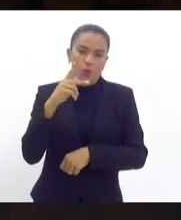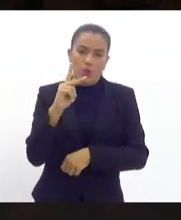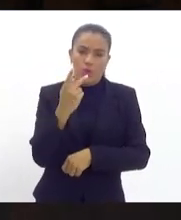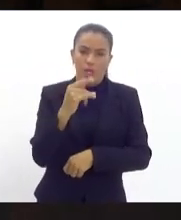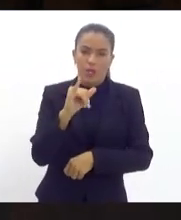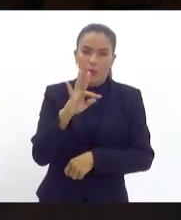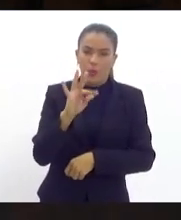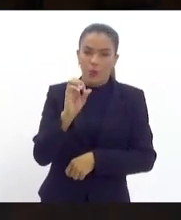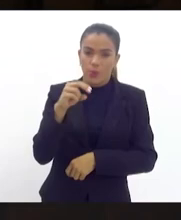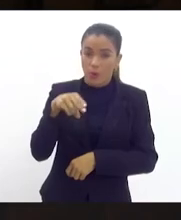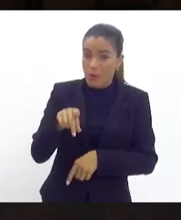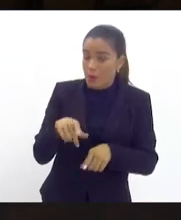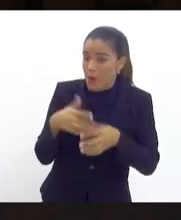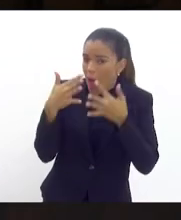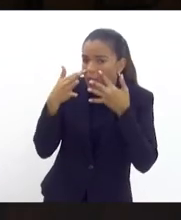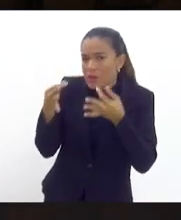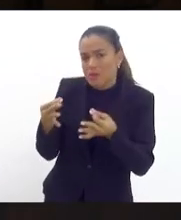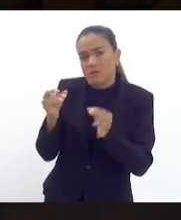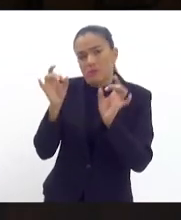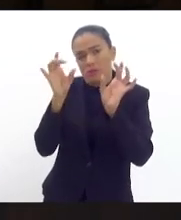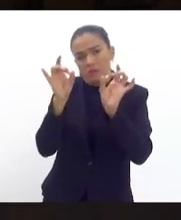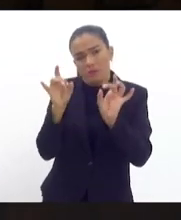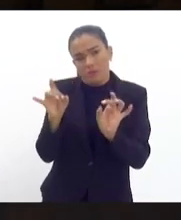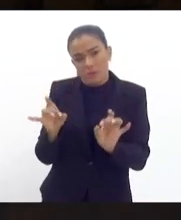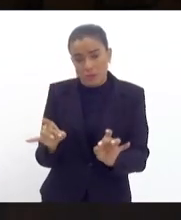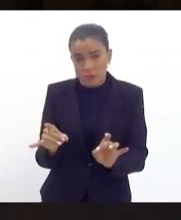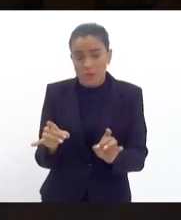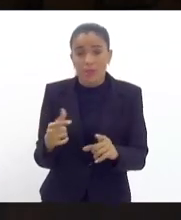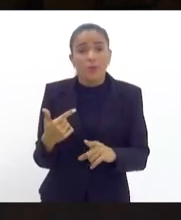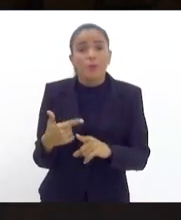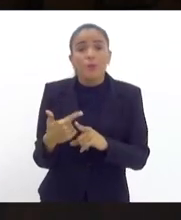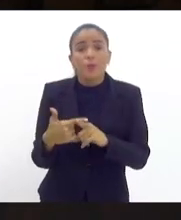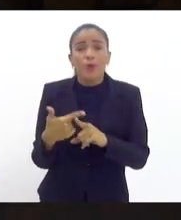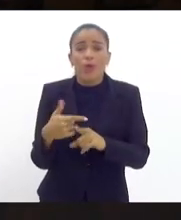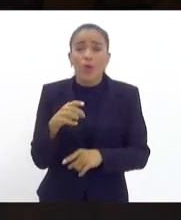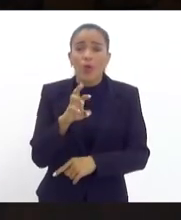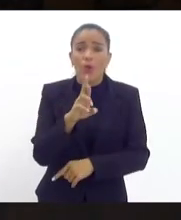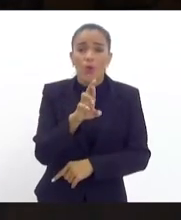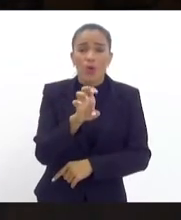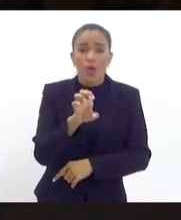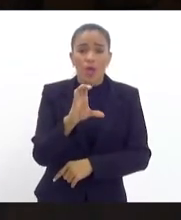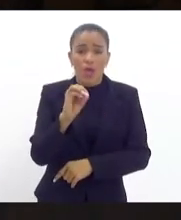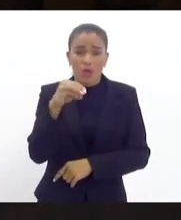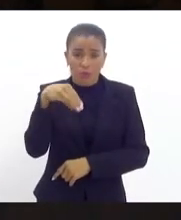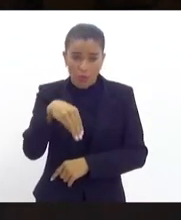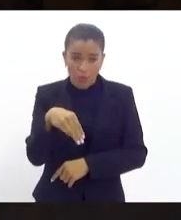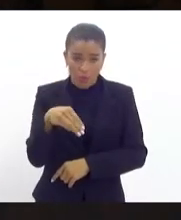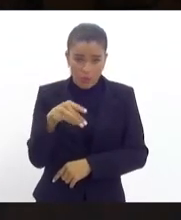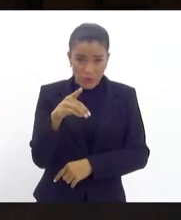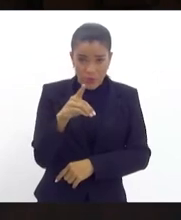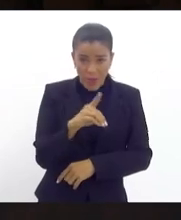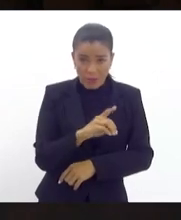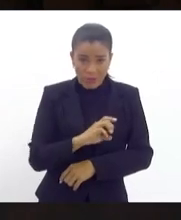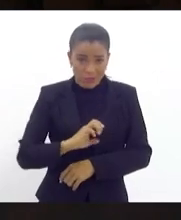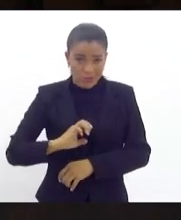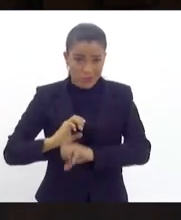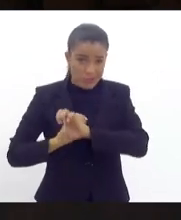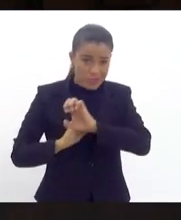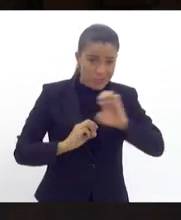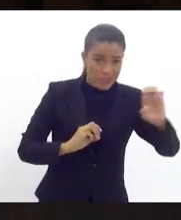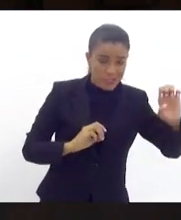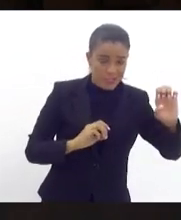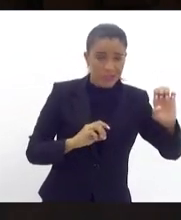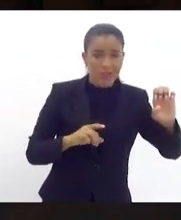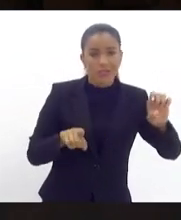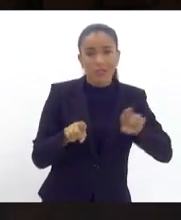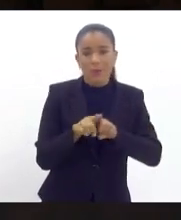Comandante pedir uma atenção especial porque o rocón tá do lado esquerdo né entre Marquês de Valença e